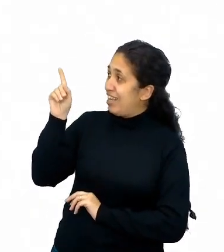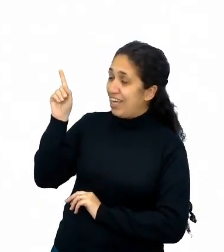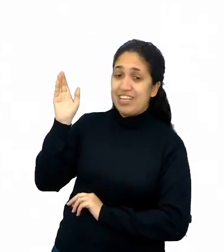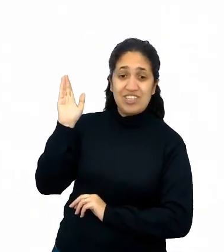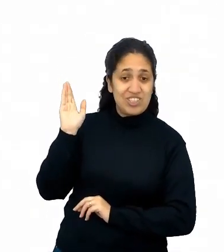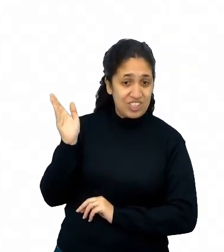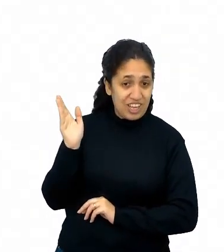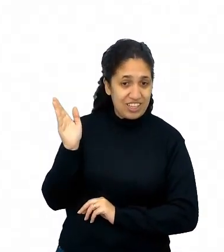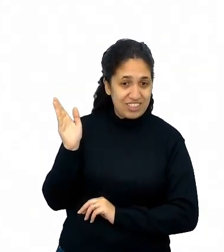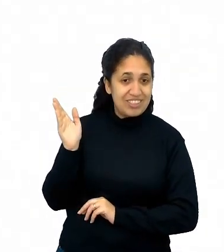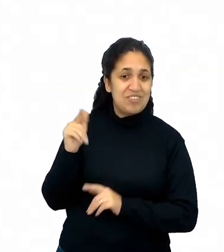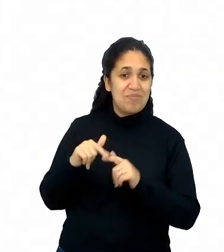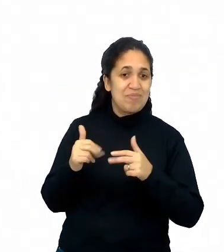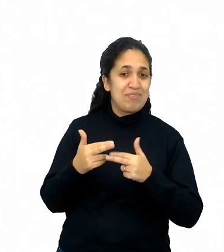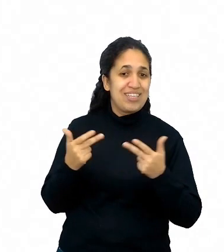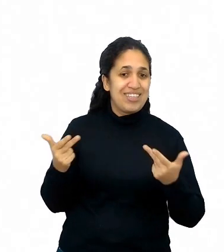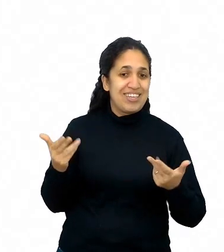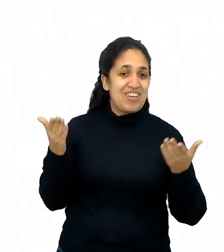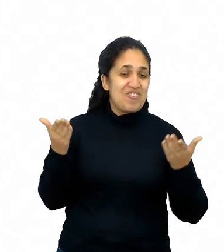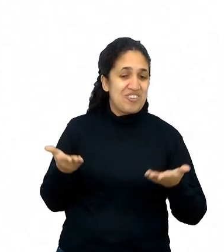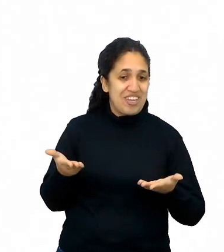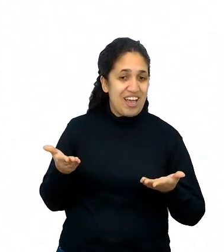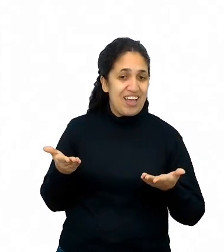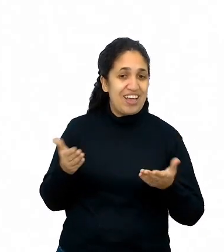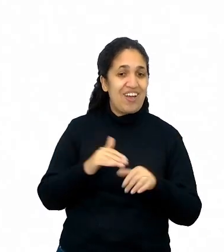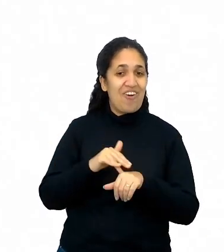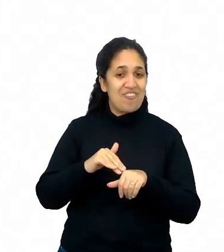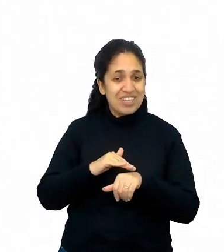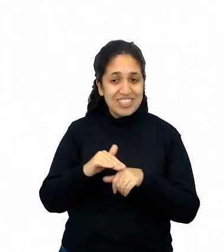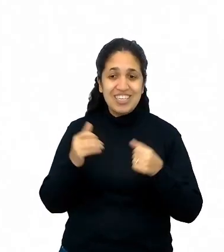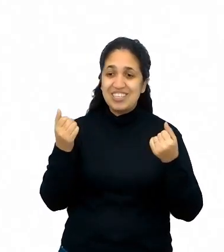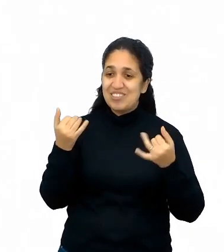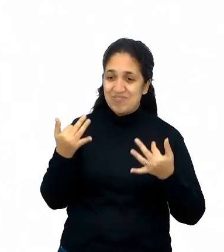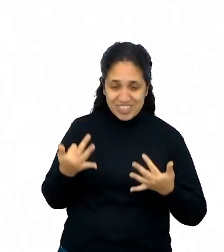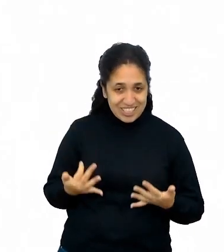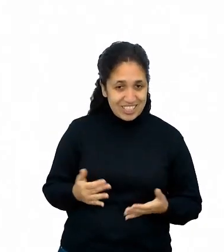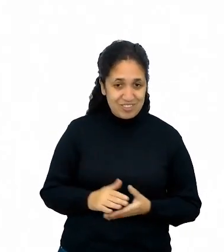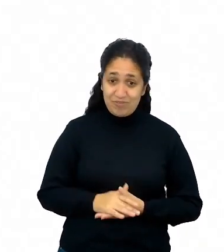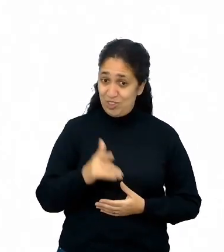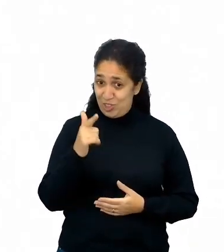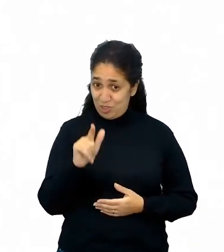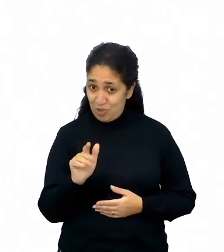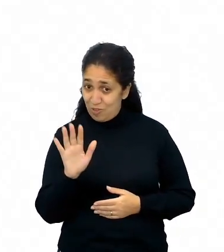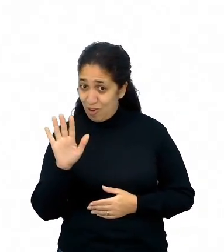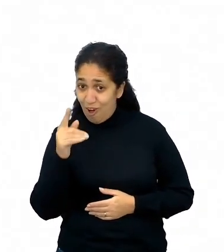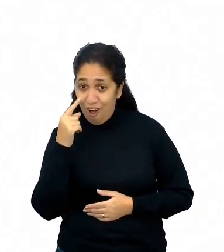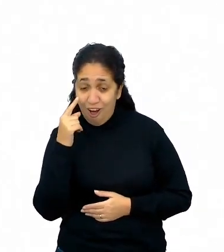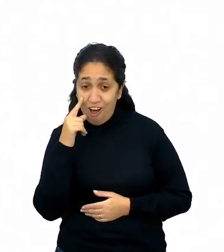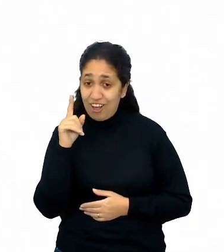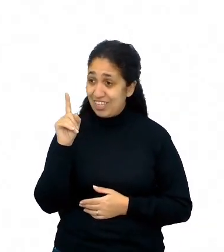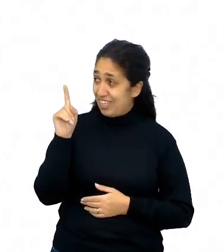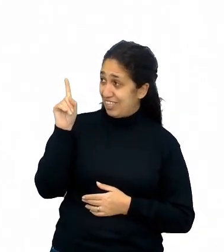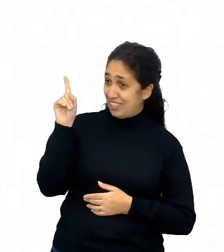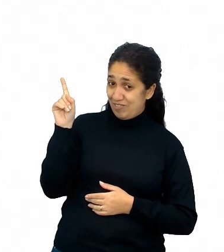os vídeos no material da gente aí falando para vocês. De novo, vamos esperar? Então, vamos lá,